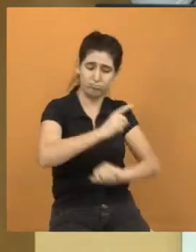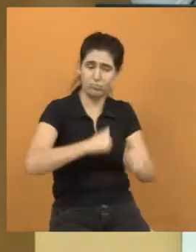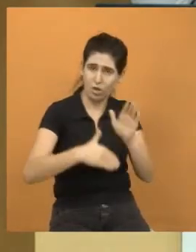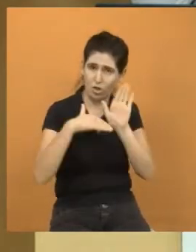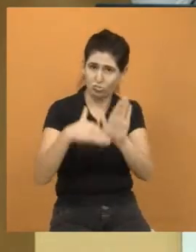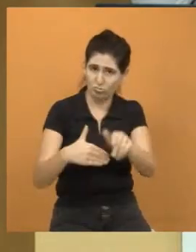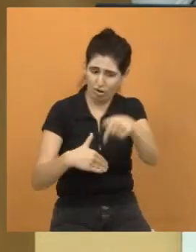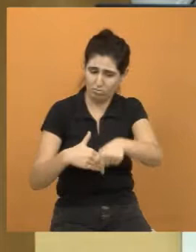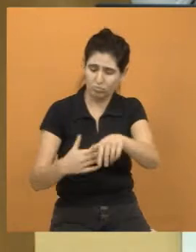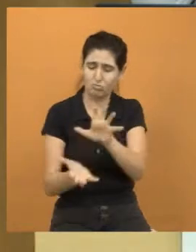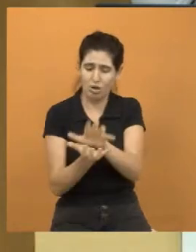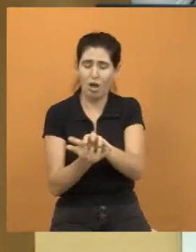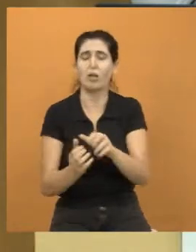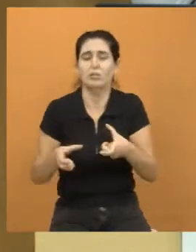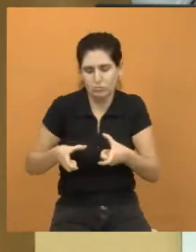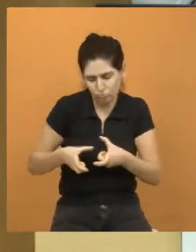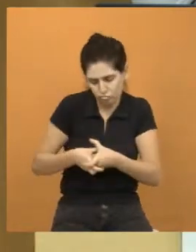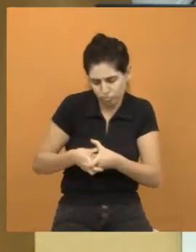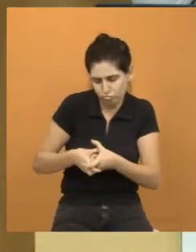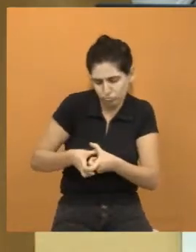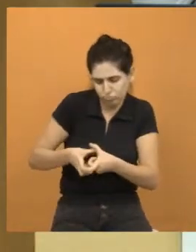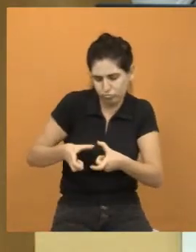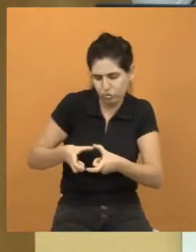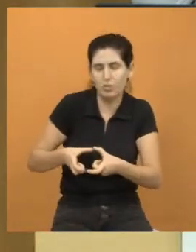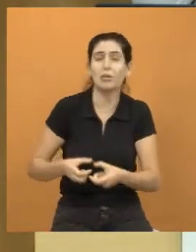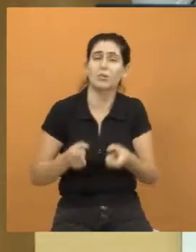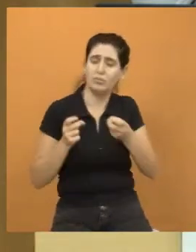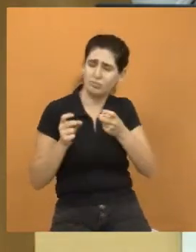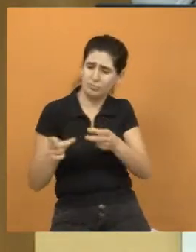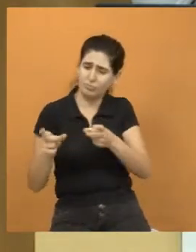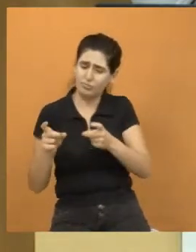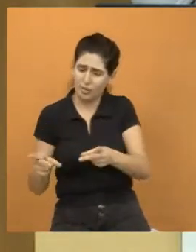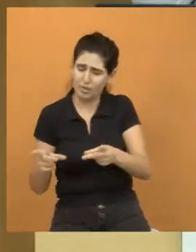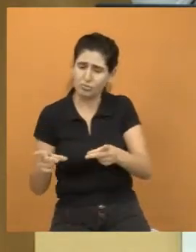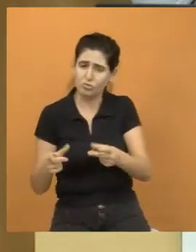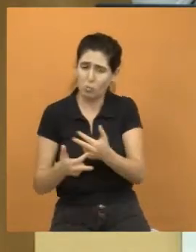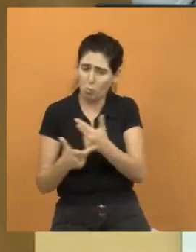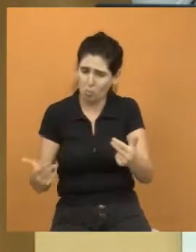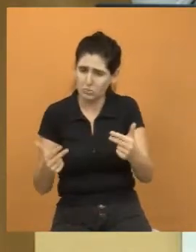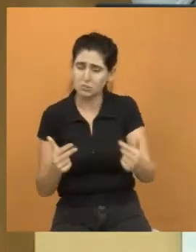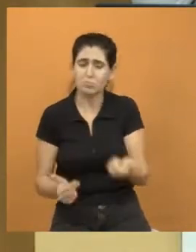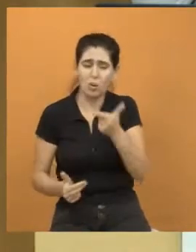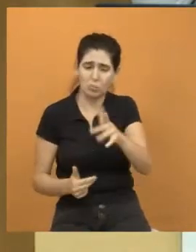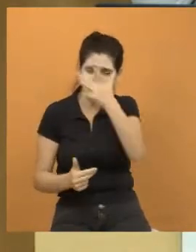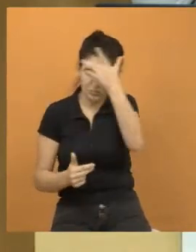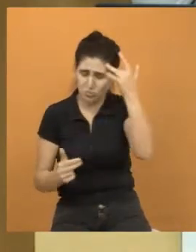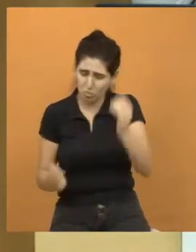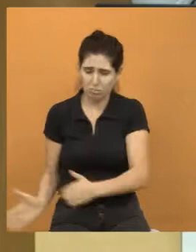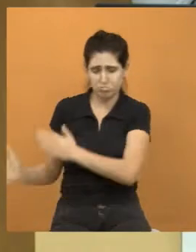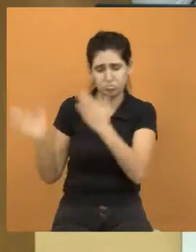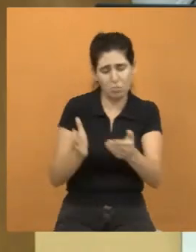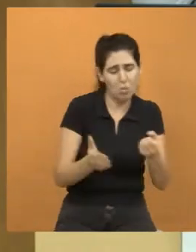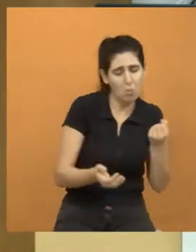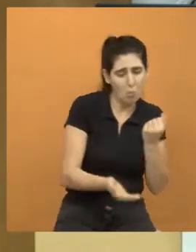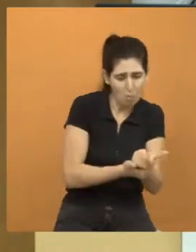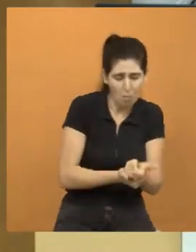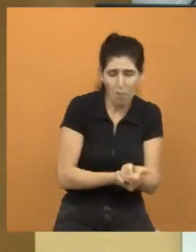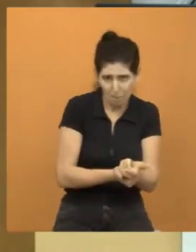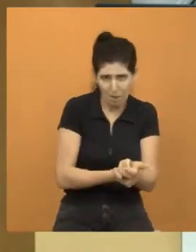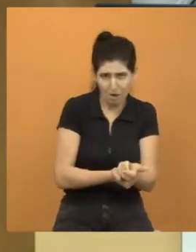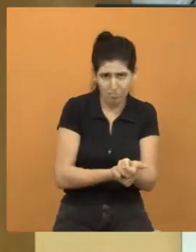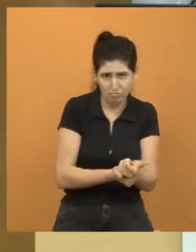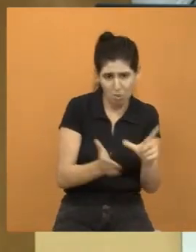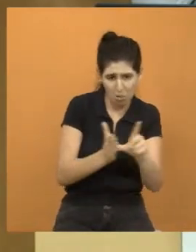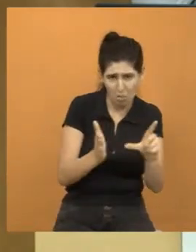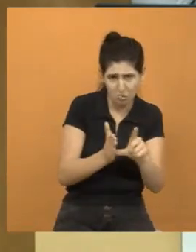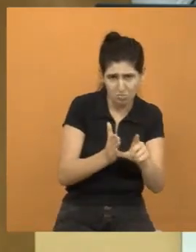pequenos e médios vendam o seu produto para os grandes e os grandes também permaneçam o seu lucro na cidade de